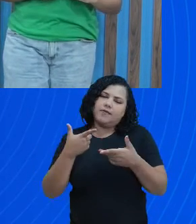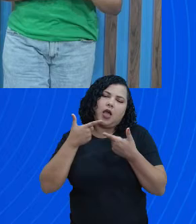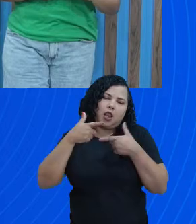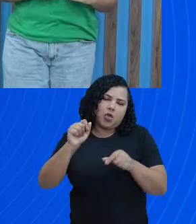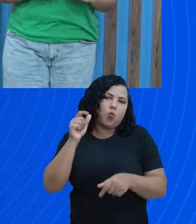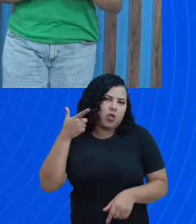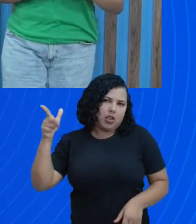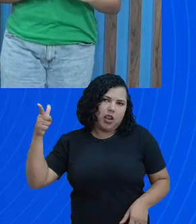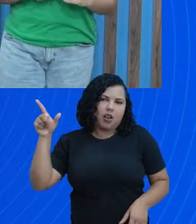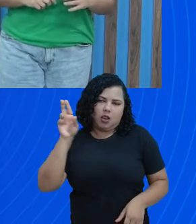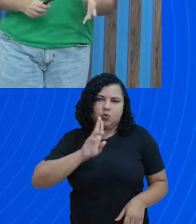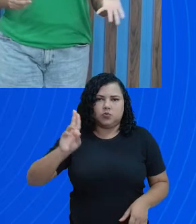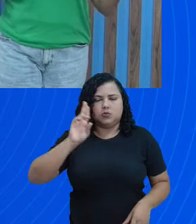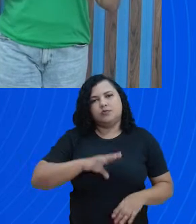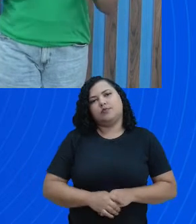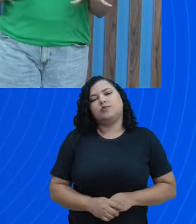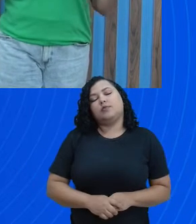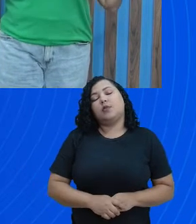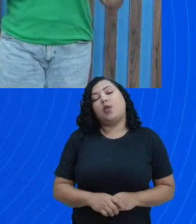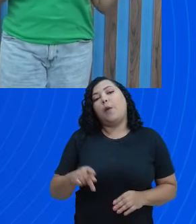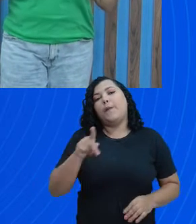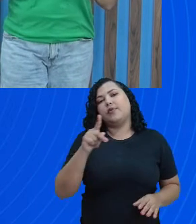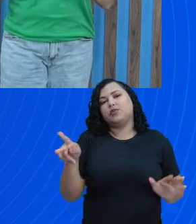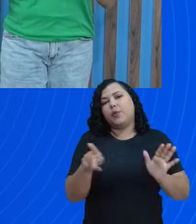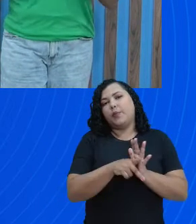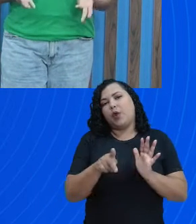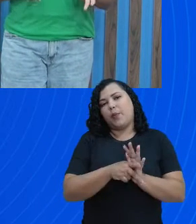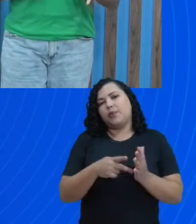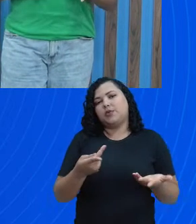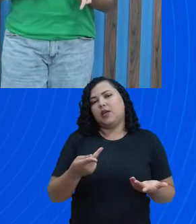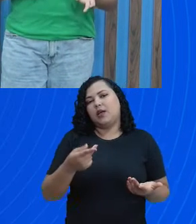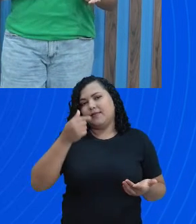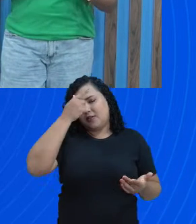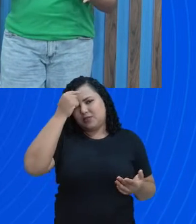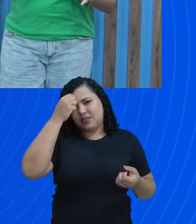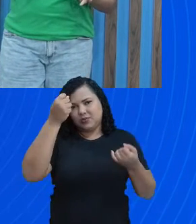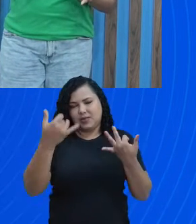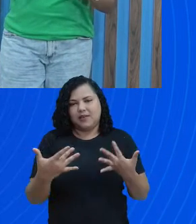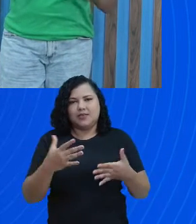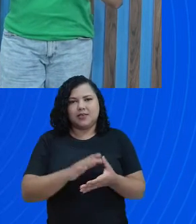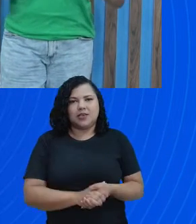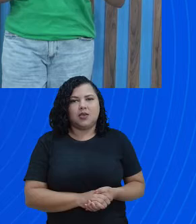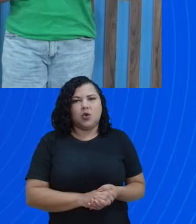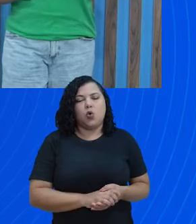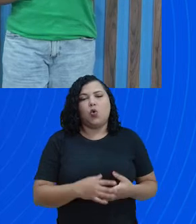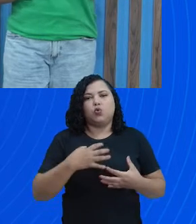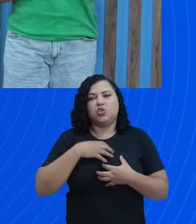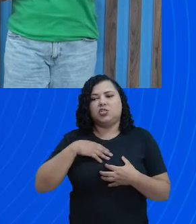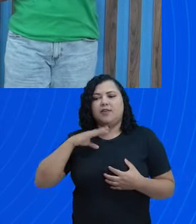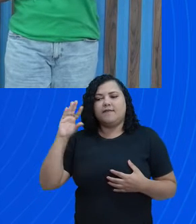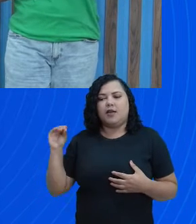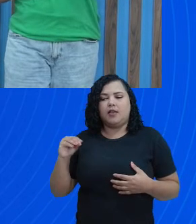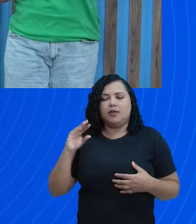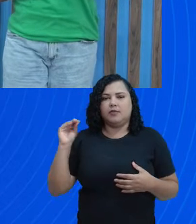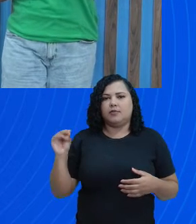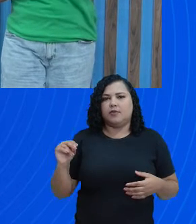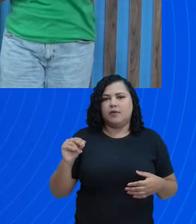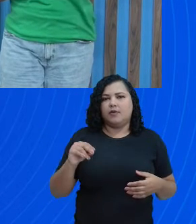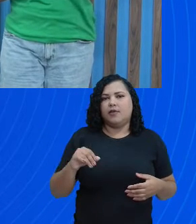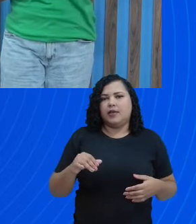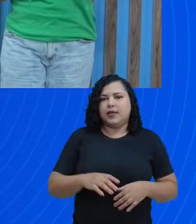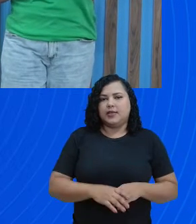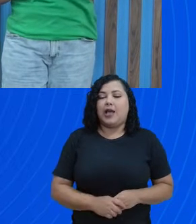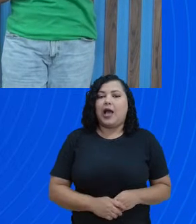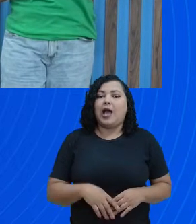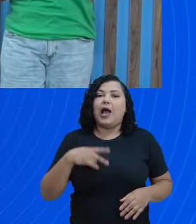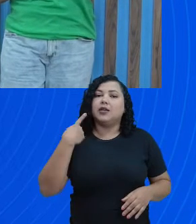faculdade que dizia que o sotaque era a vingança da pátria. Porque não importa que você tem que deixar a sua língua, ela